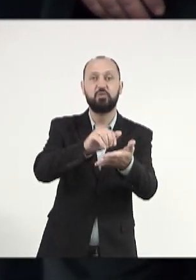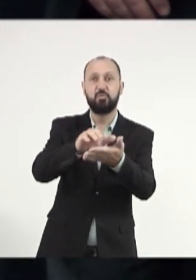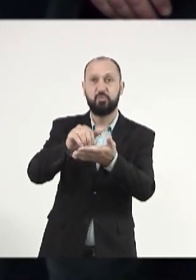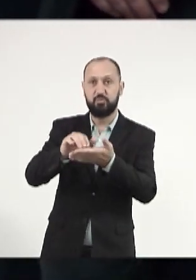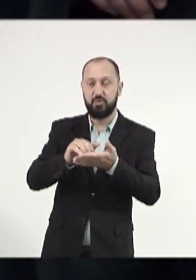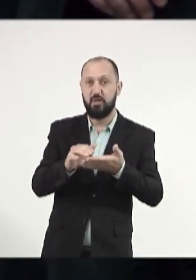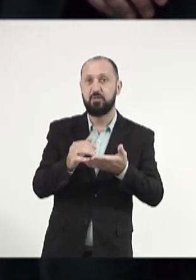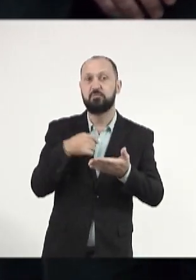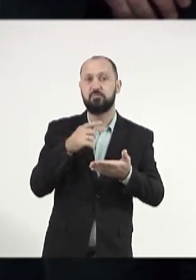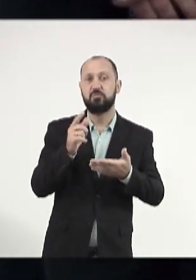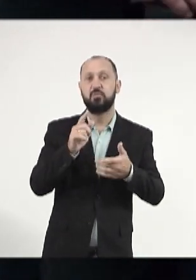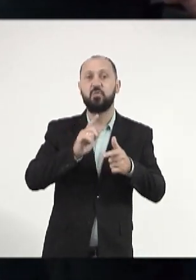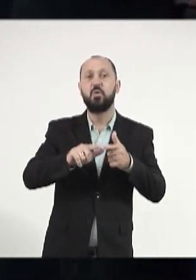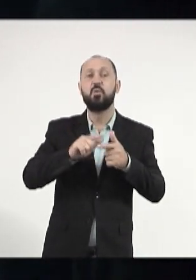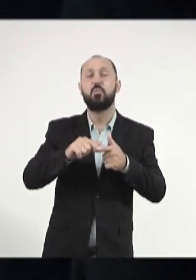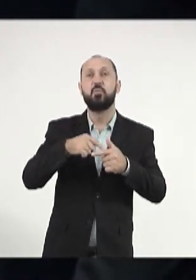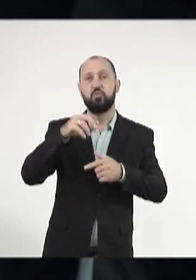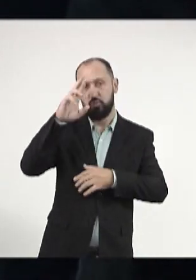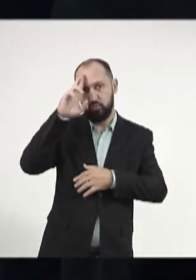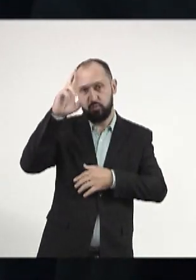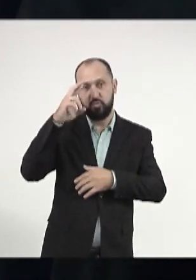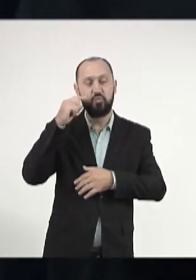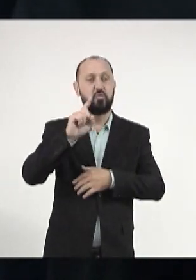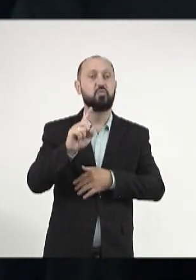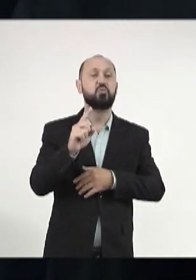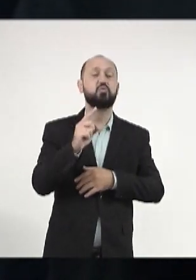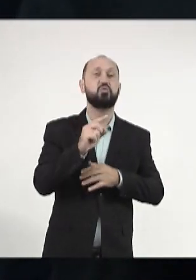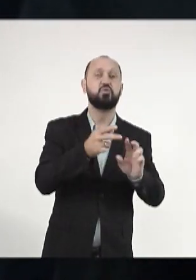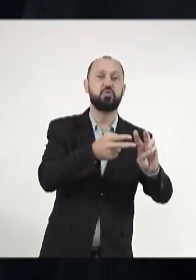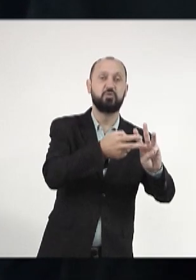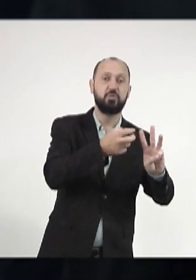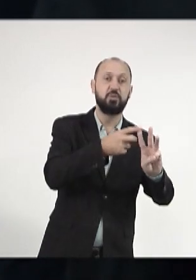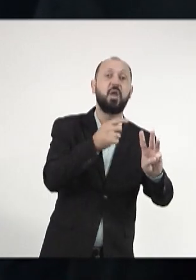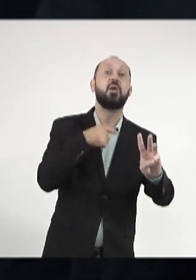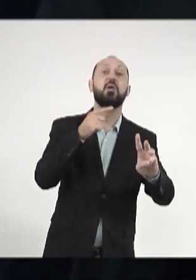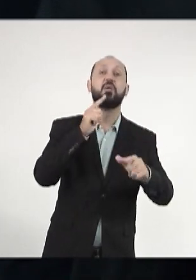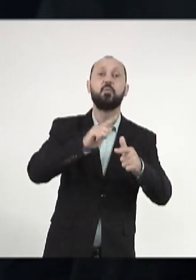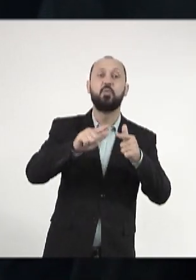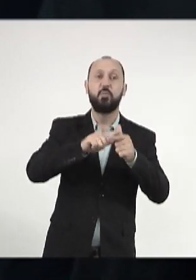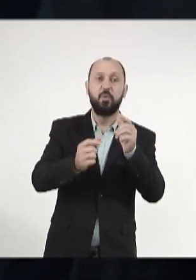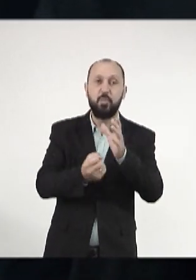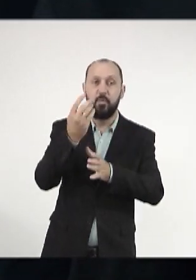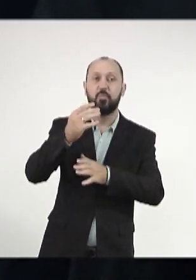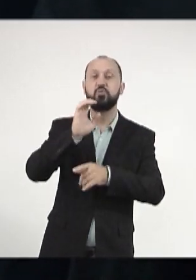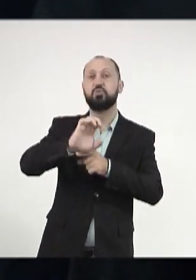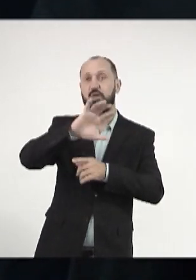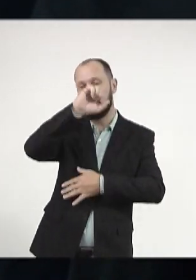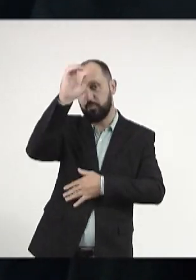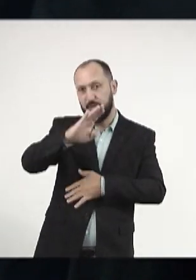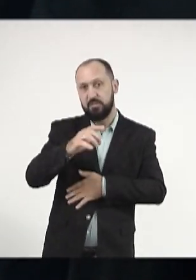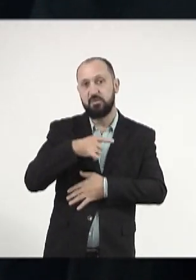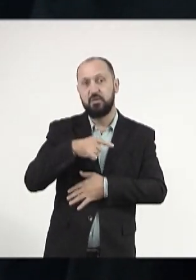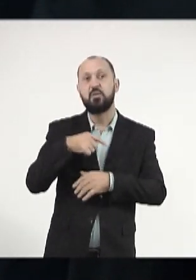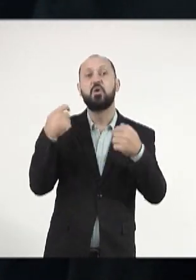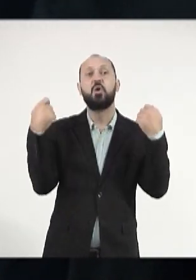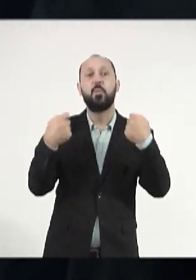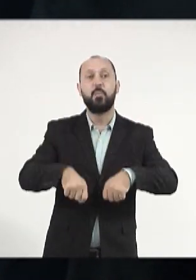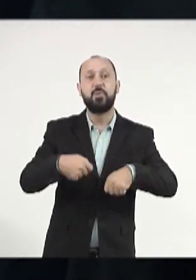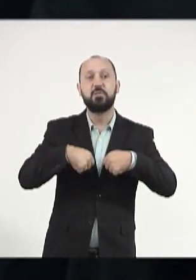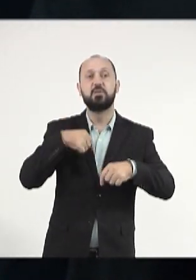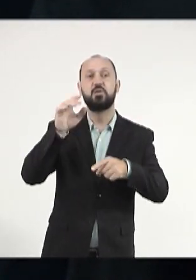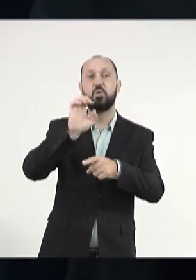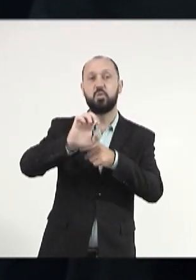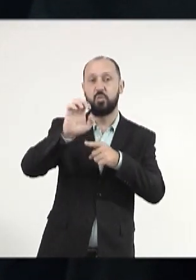os indígenas. Não foi o problema dos proprietários rurais e nem dos indígenas. Quem criou o problema foi o Estado brasileiro. Então, é necessário